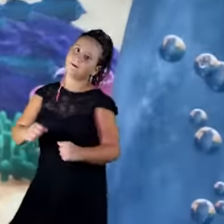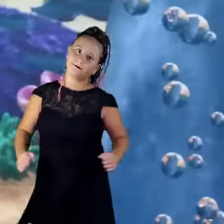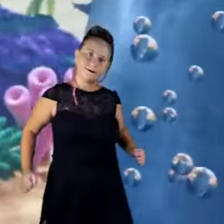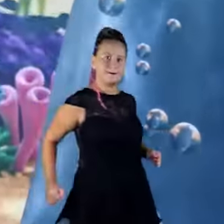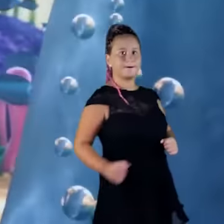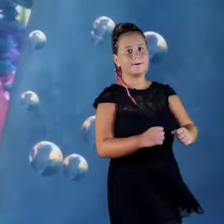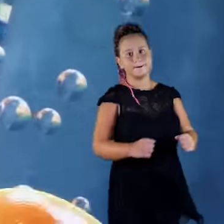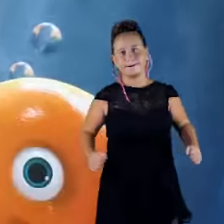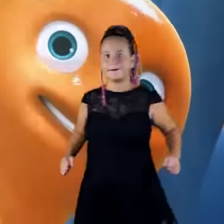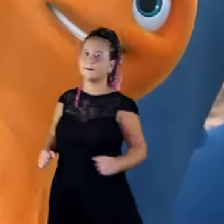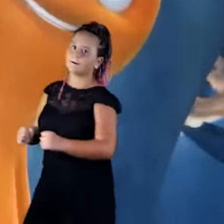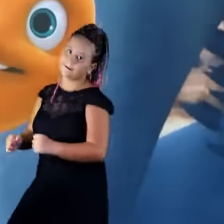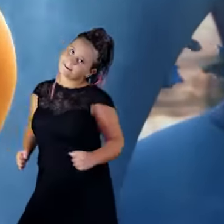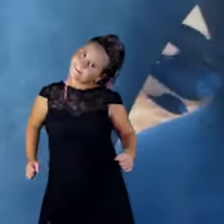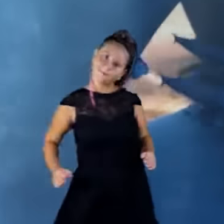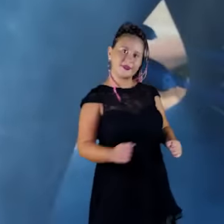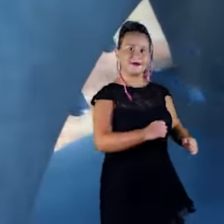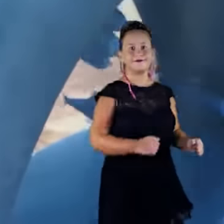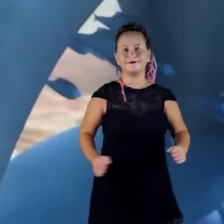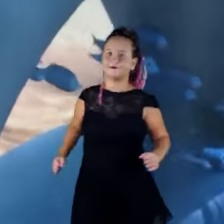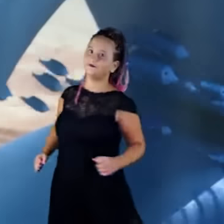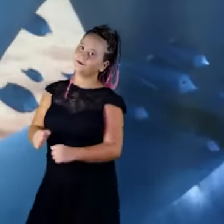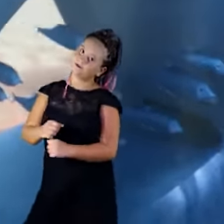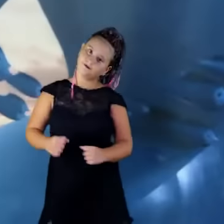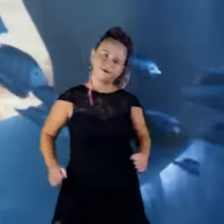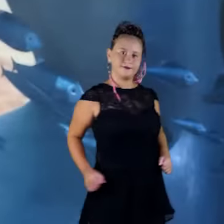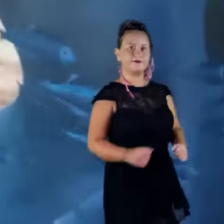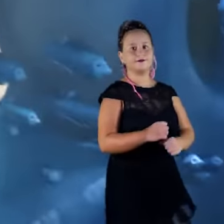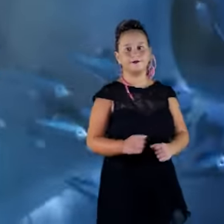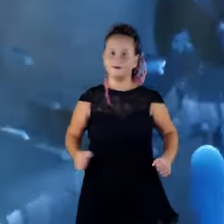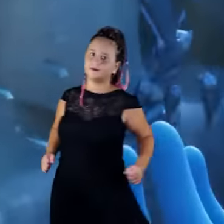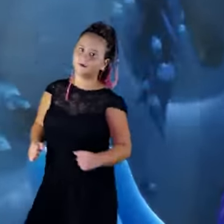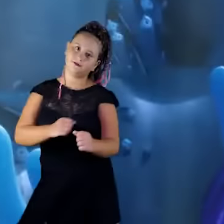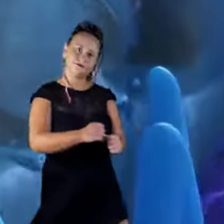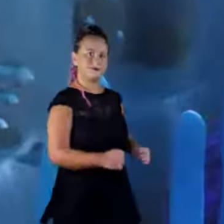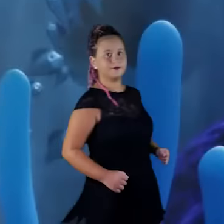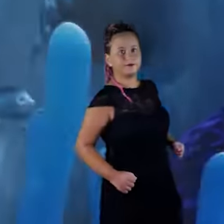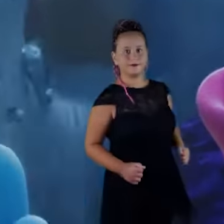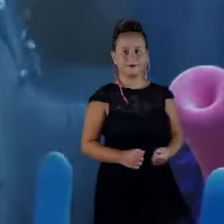Thank you.